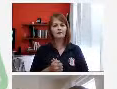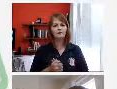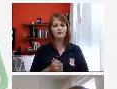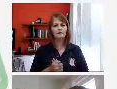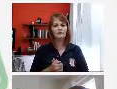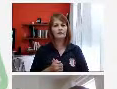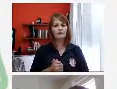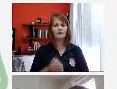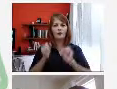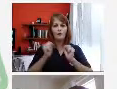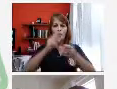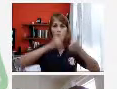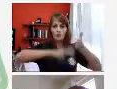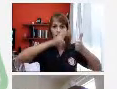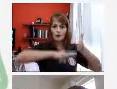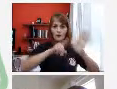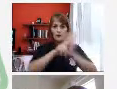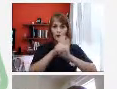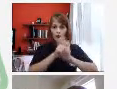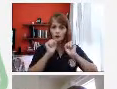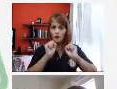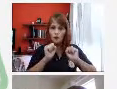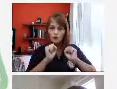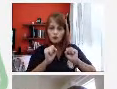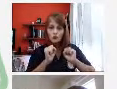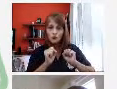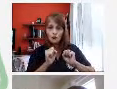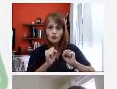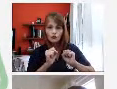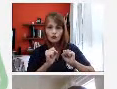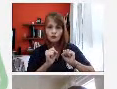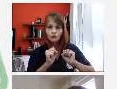Eu posso ler a pergunta, então?